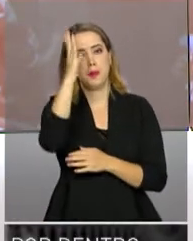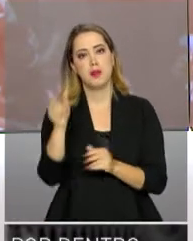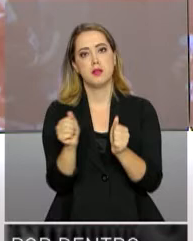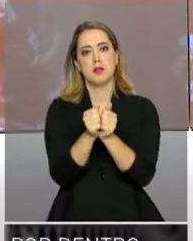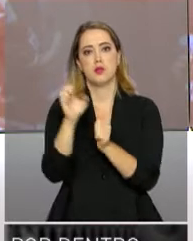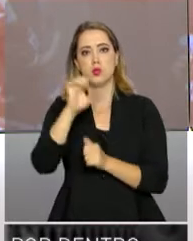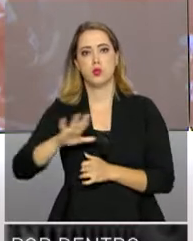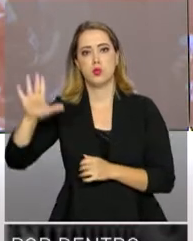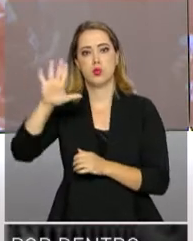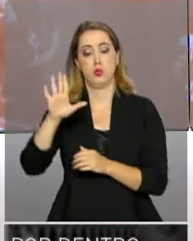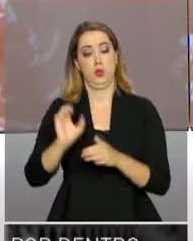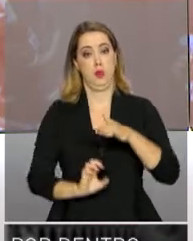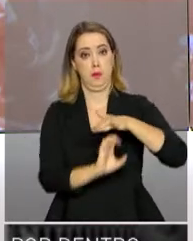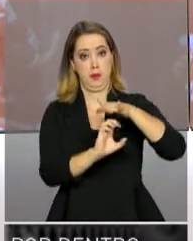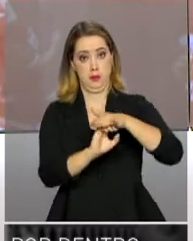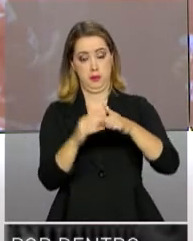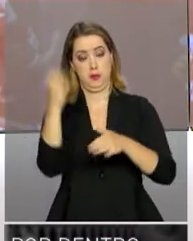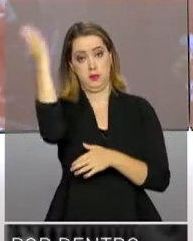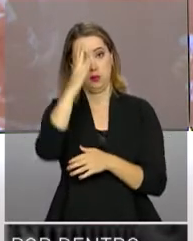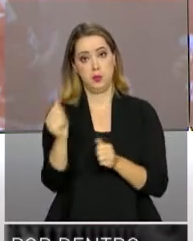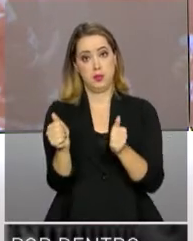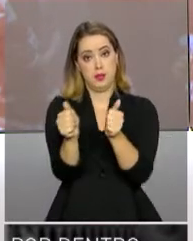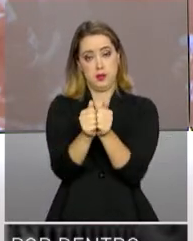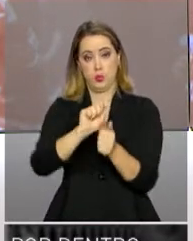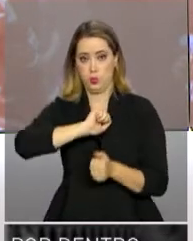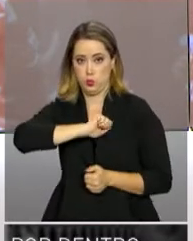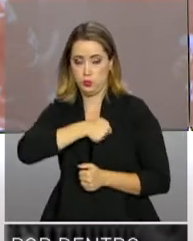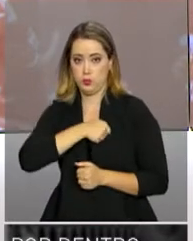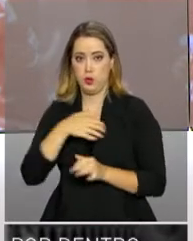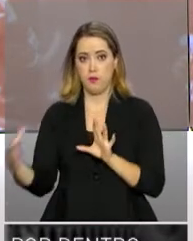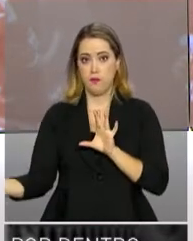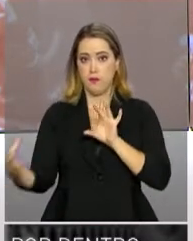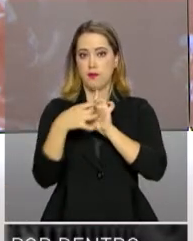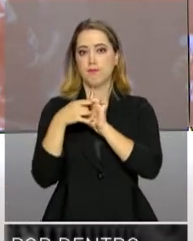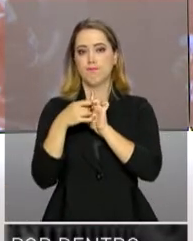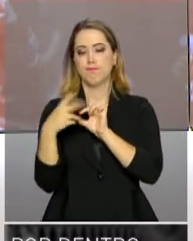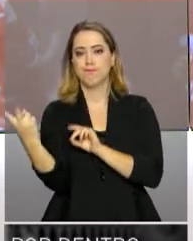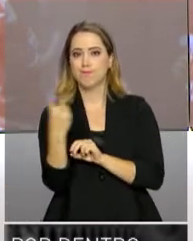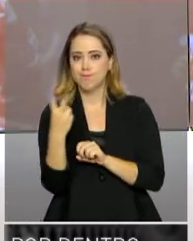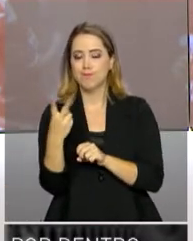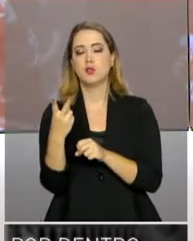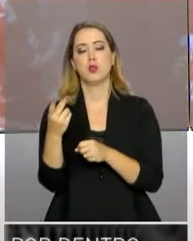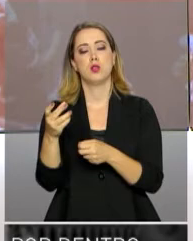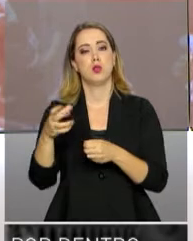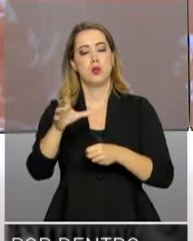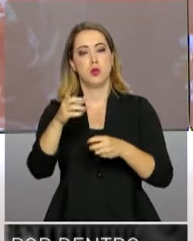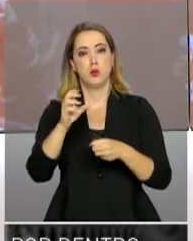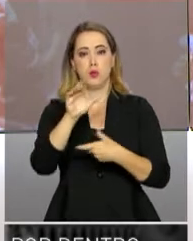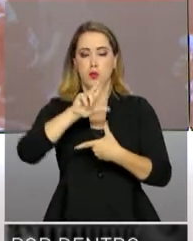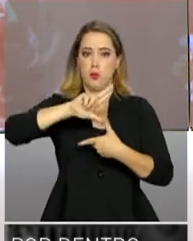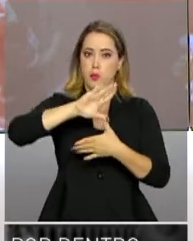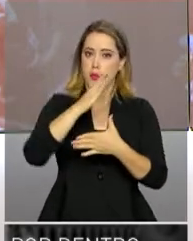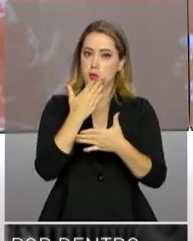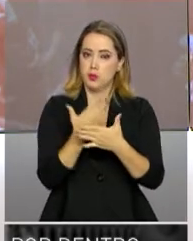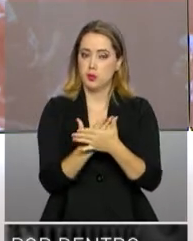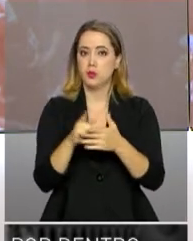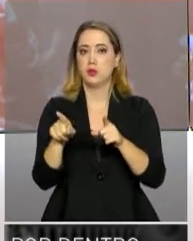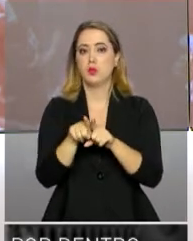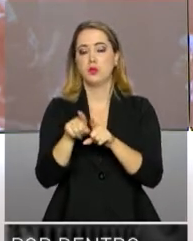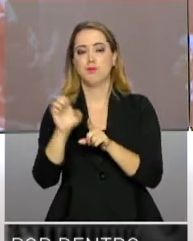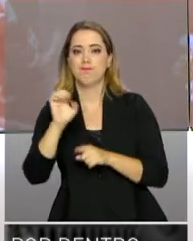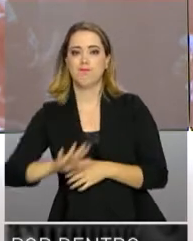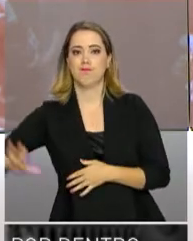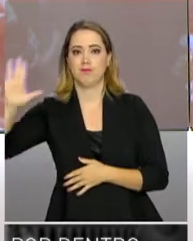pela Telebrás em parceria com uma empresa espanhola, vai conectar os continentes sul-americano e europeu. O ministro da